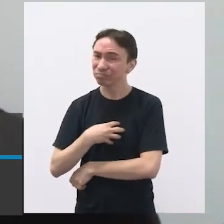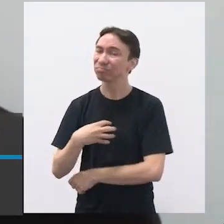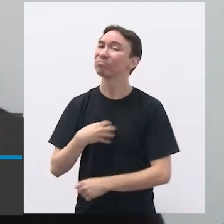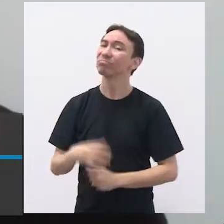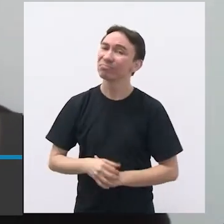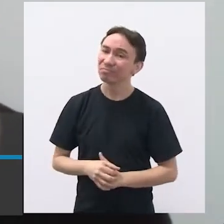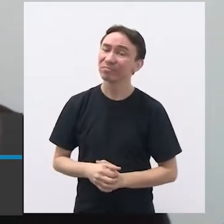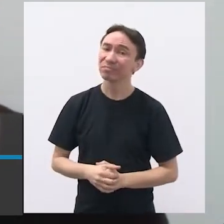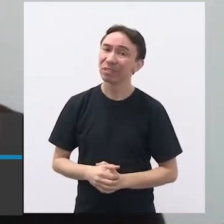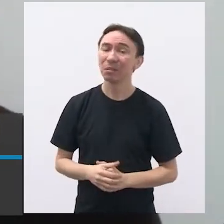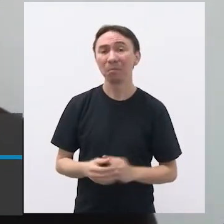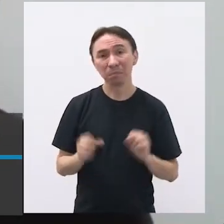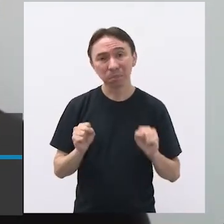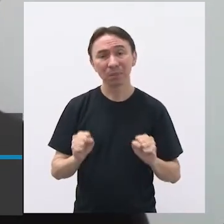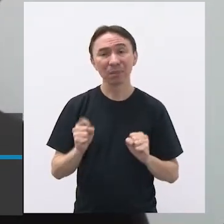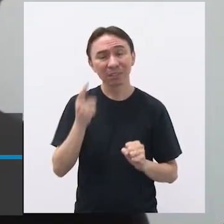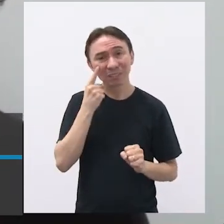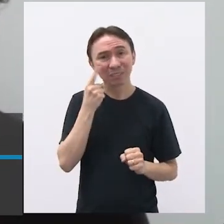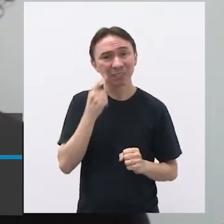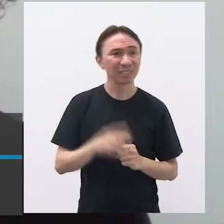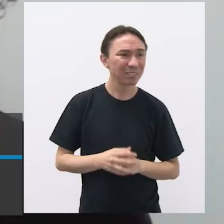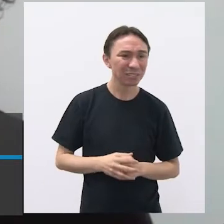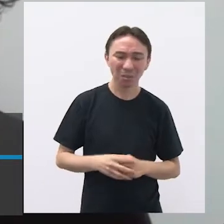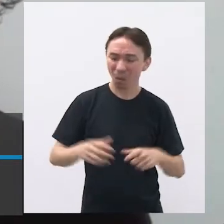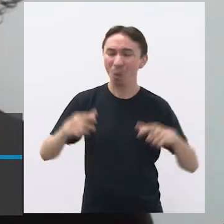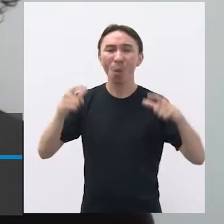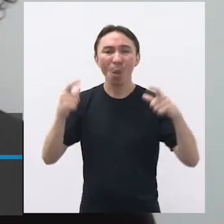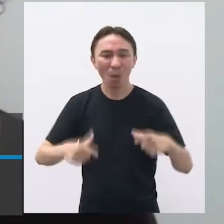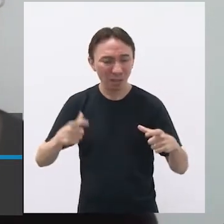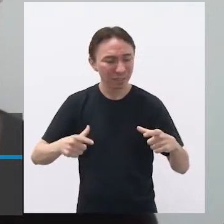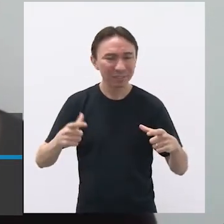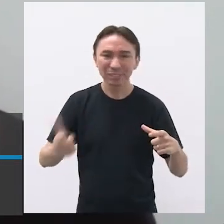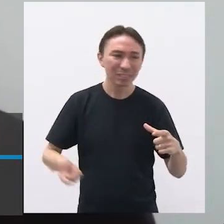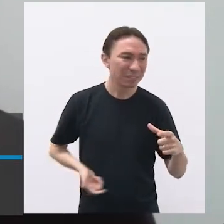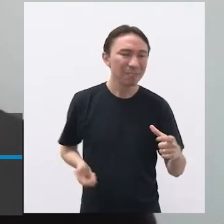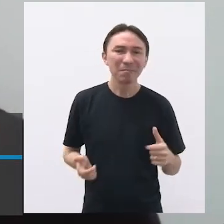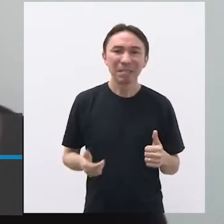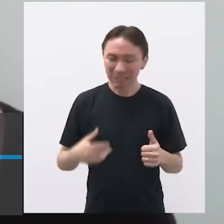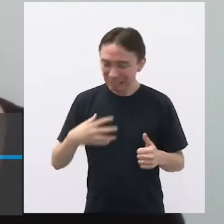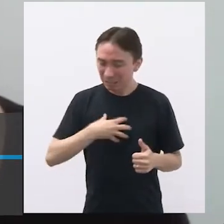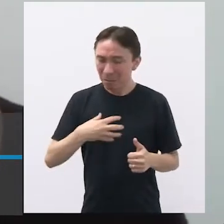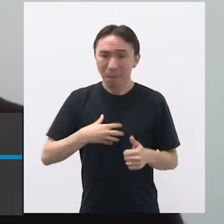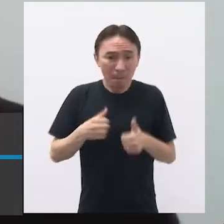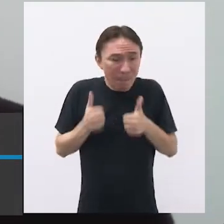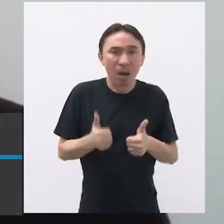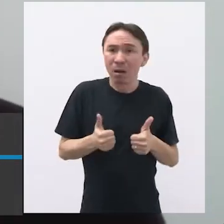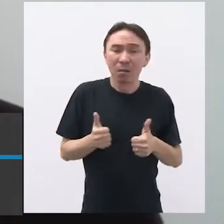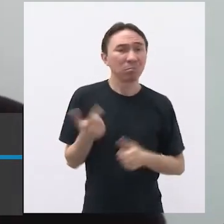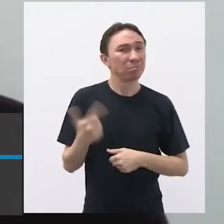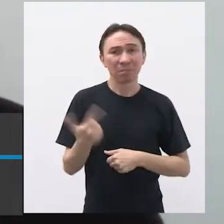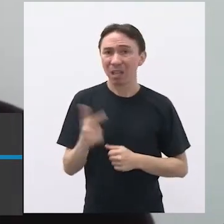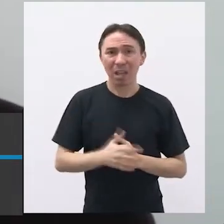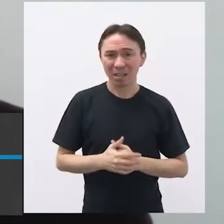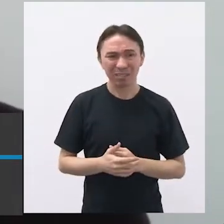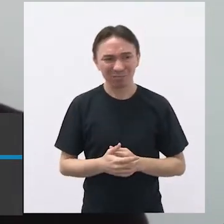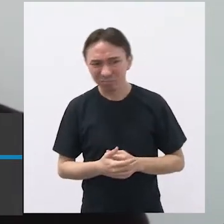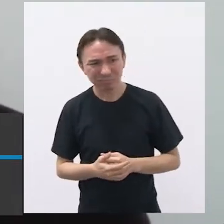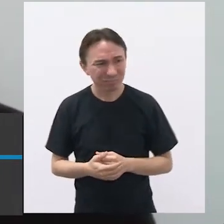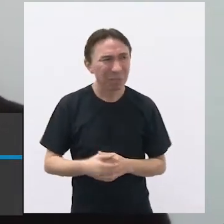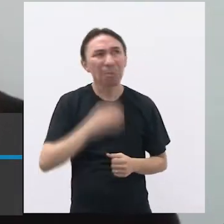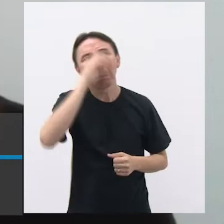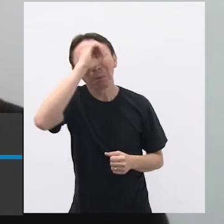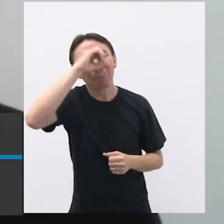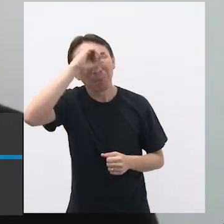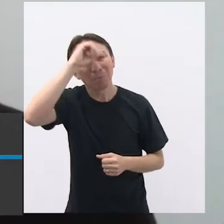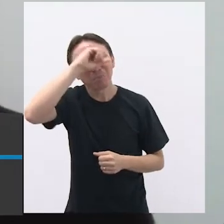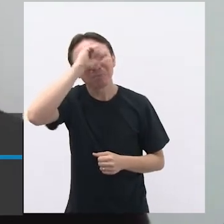num ambiente em que ele não se sente confortável, um ambiente saudável para que ele aprenda, né? É preciso todo um espaço favorável